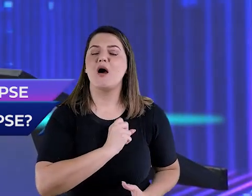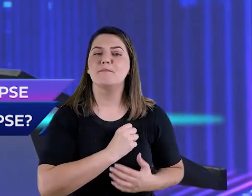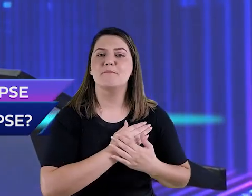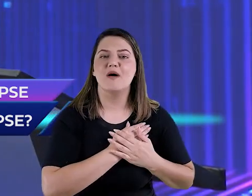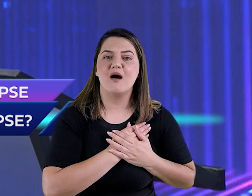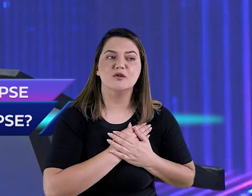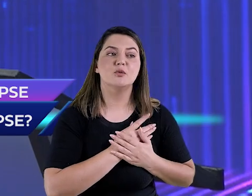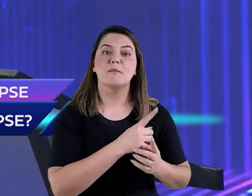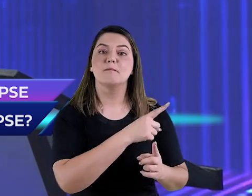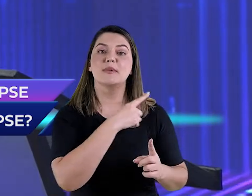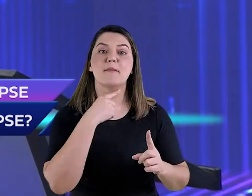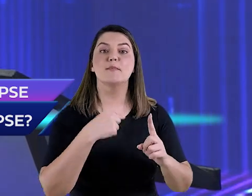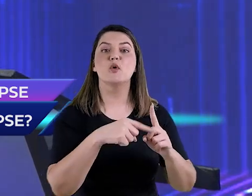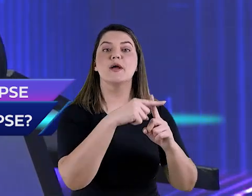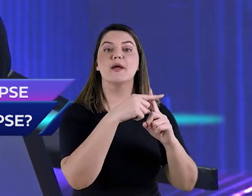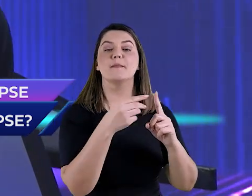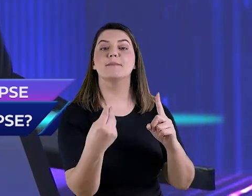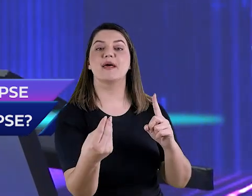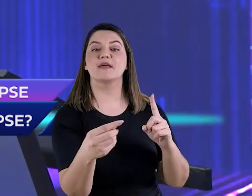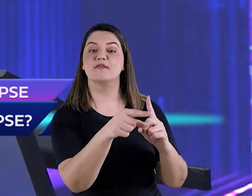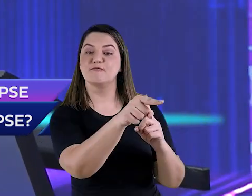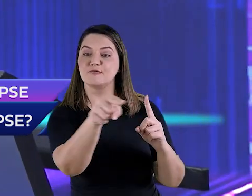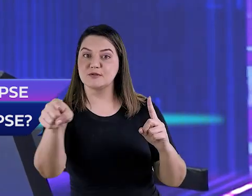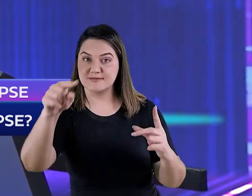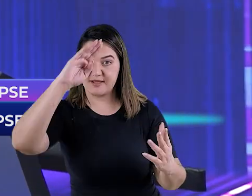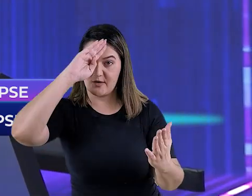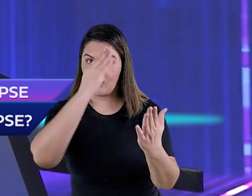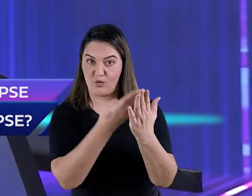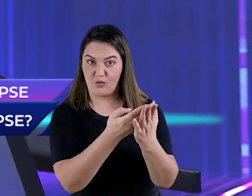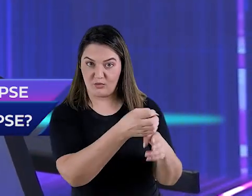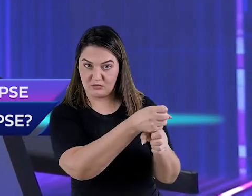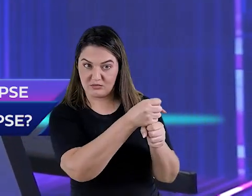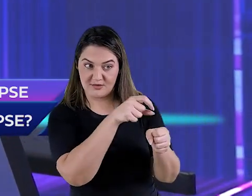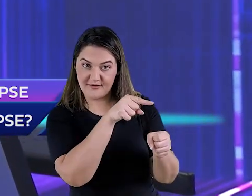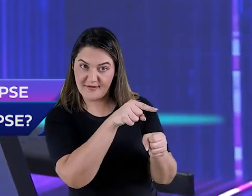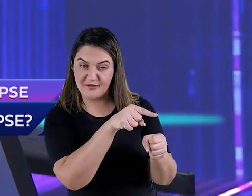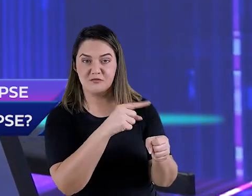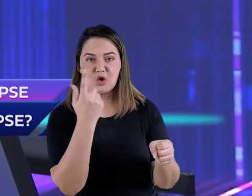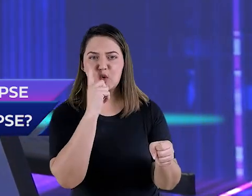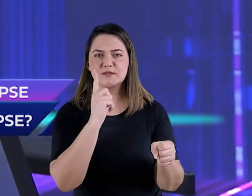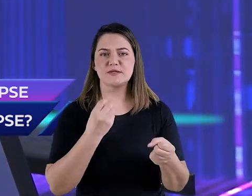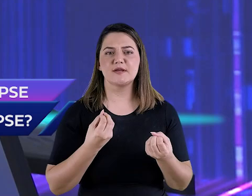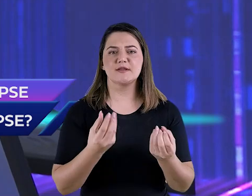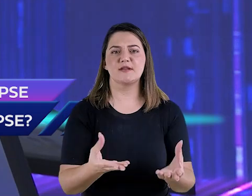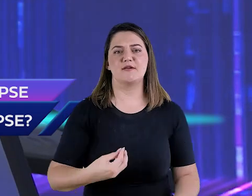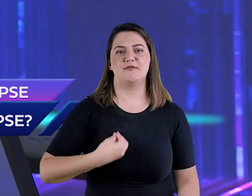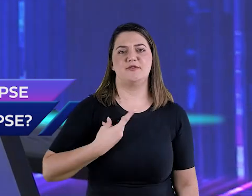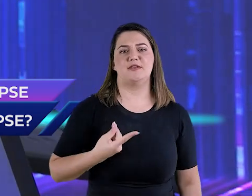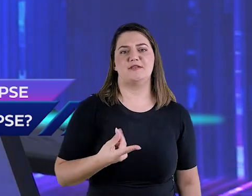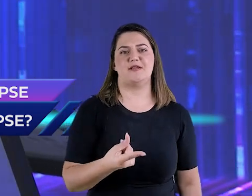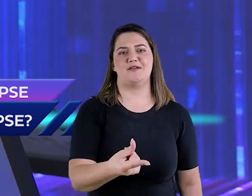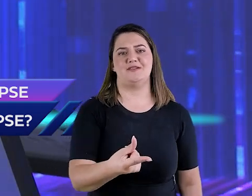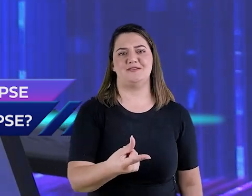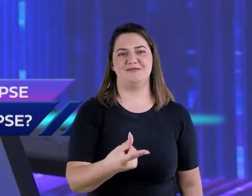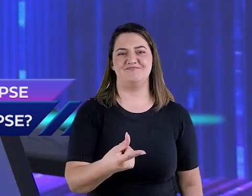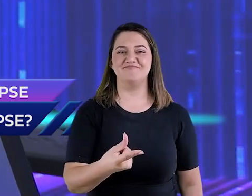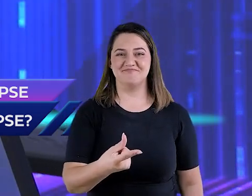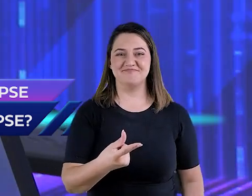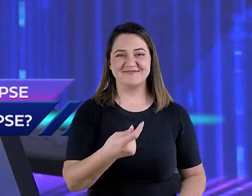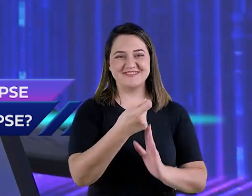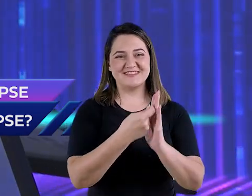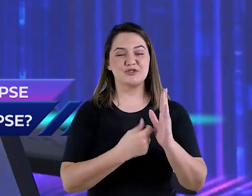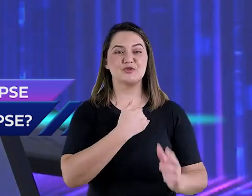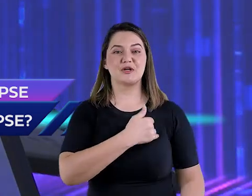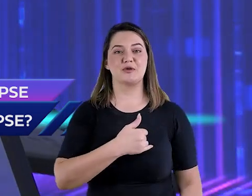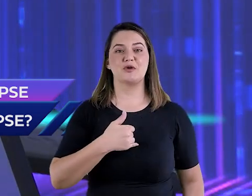vida eterna. E este é um outro verso muito conhecido da Bíblia, que está em São João, no capítulo 3, no versículo 16.